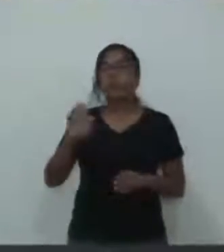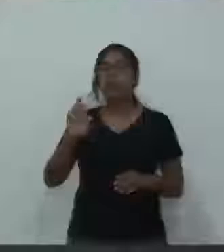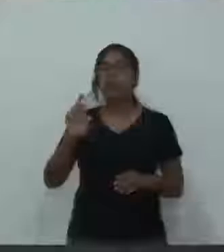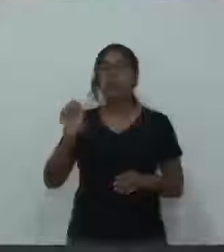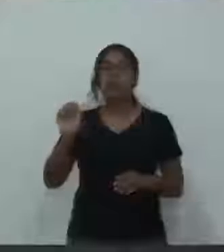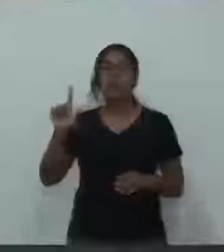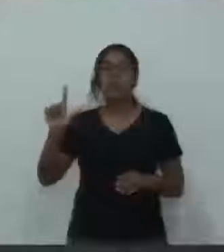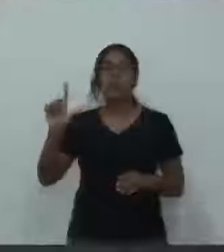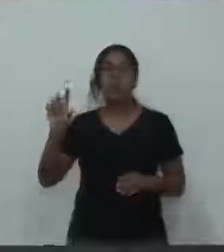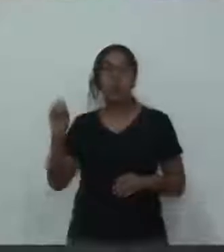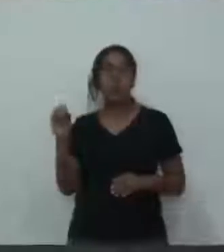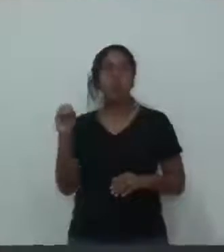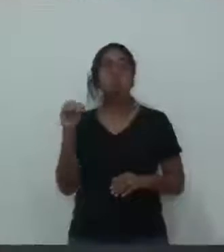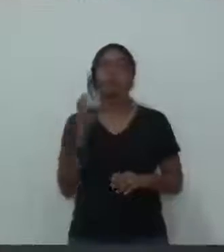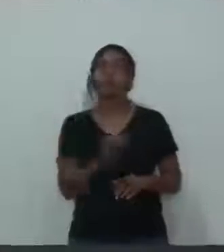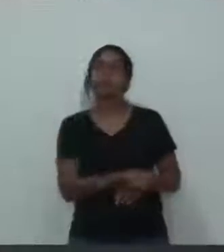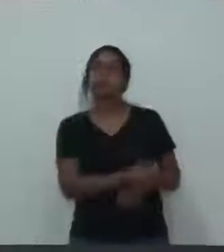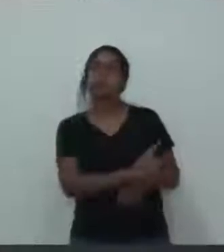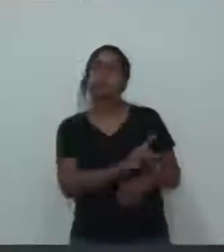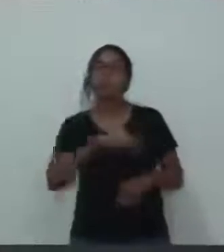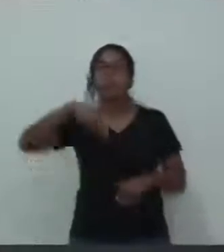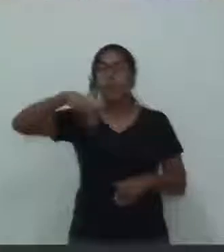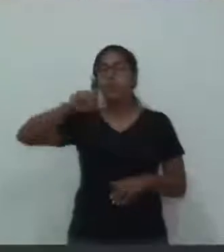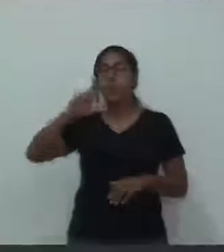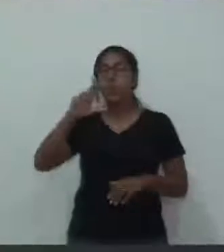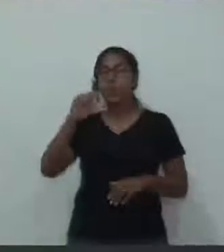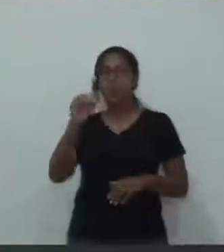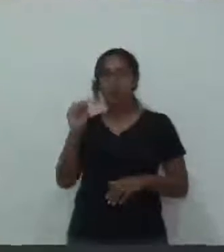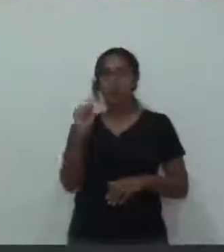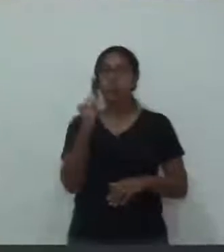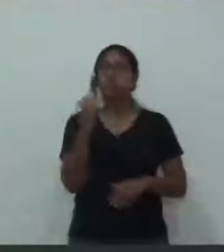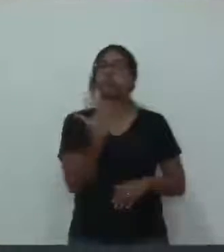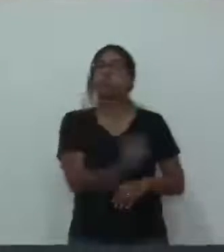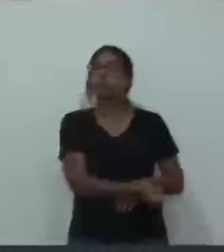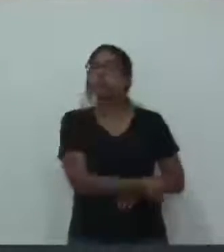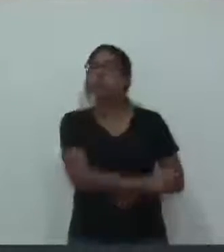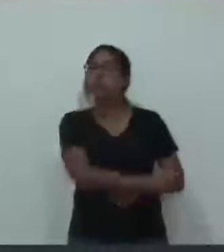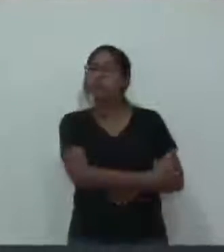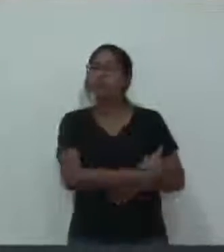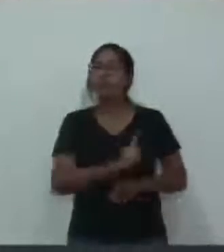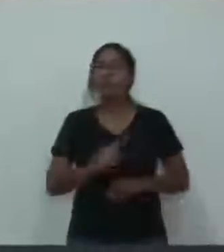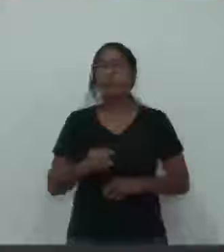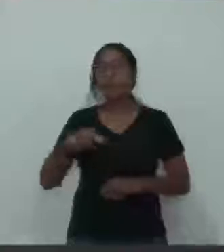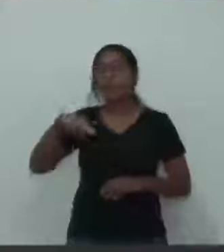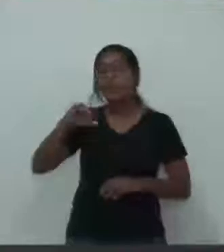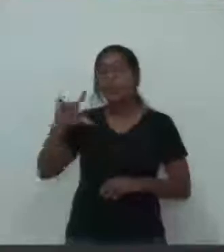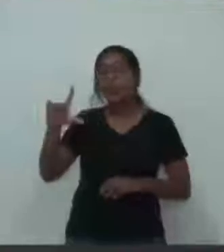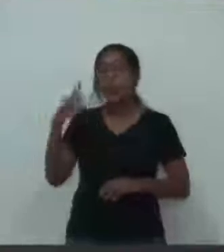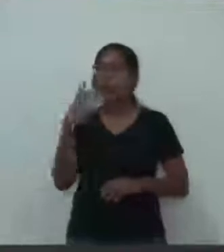Canguçu. Reprovo. Vereador Marco Ferraz. Reprovo.